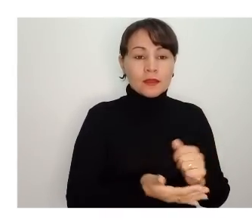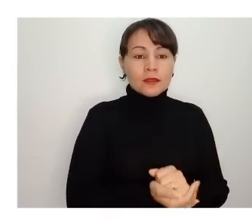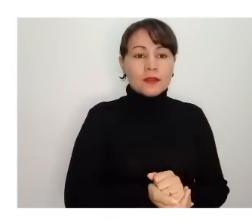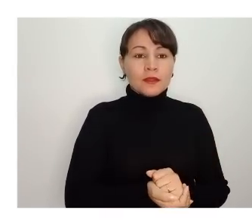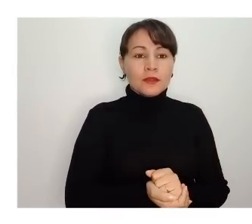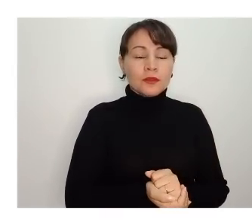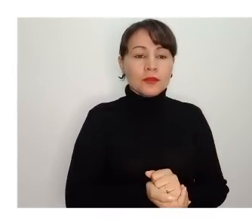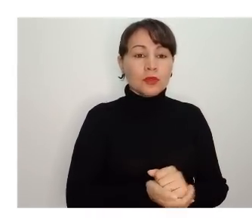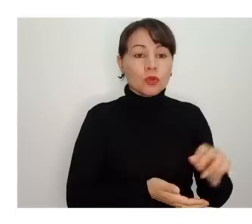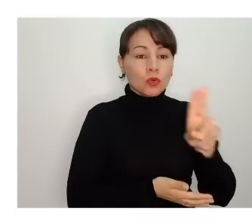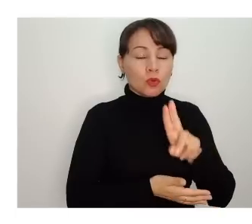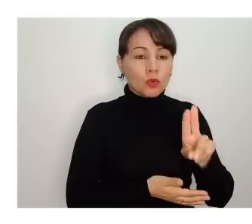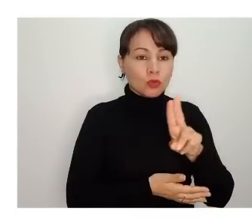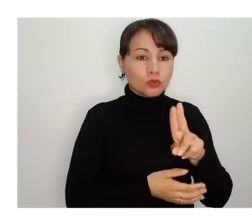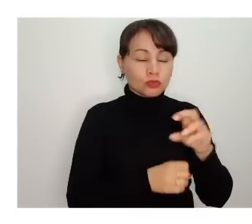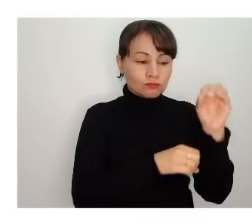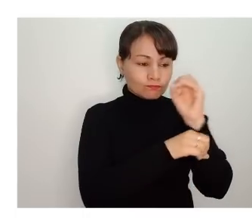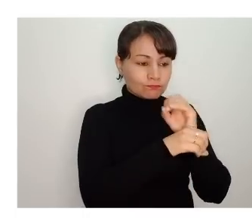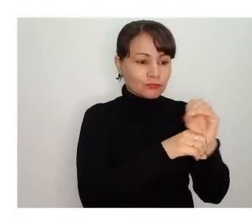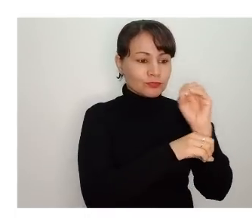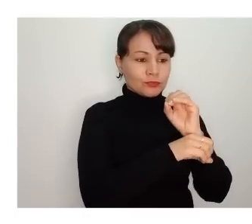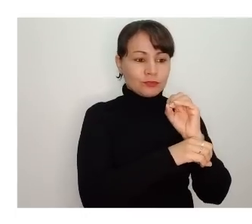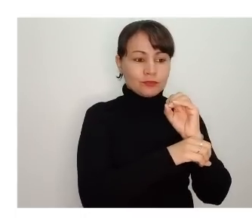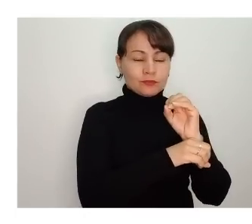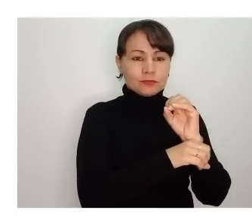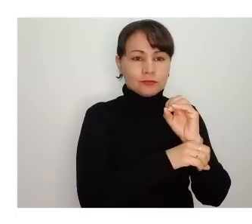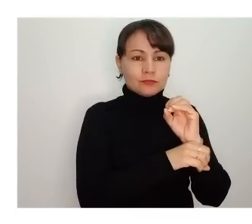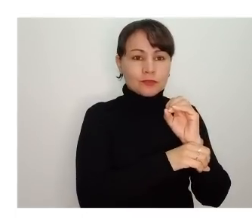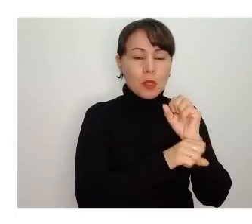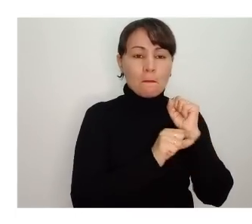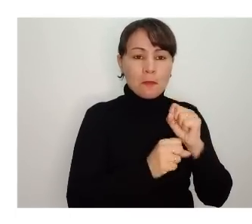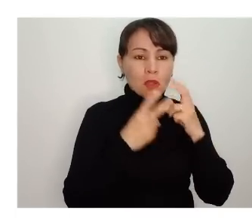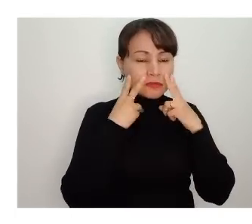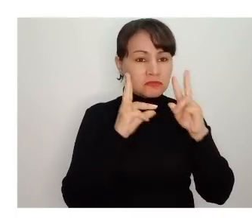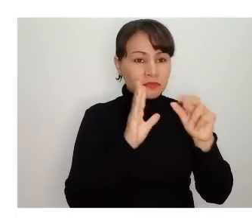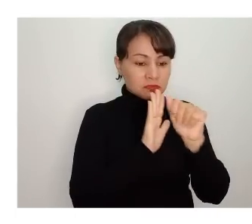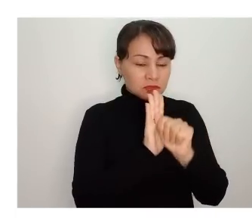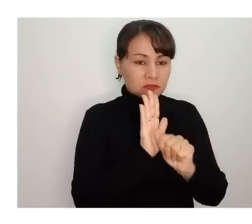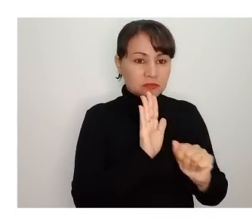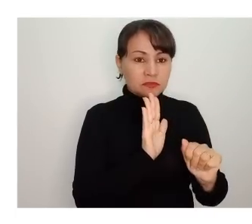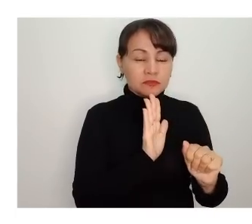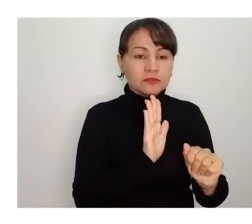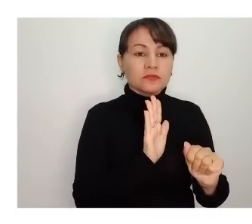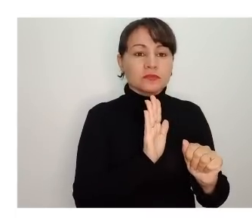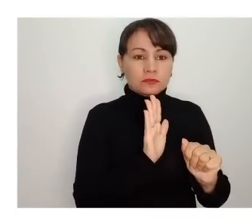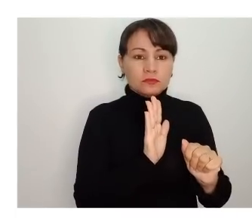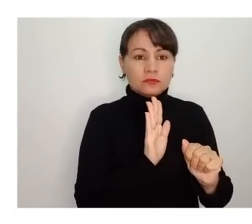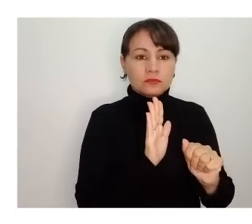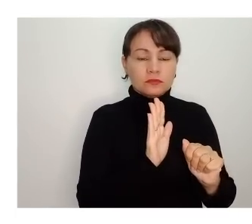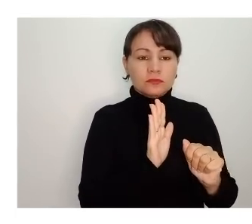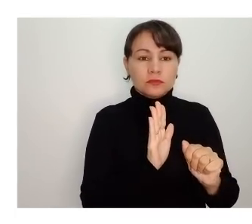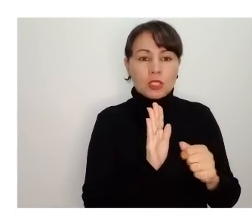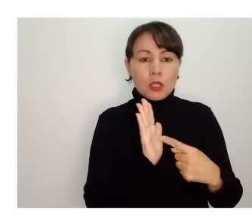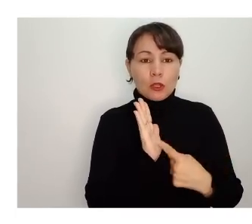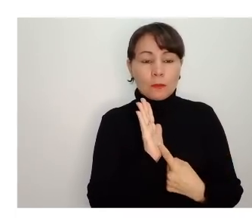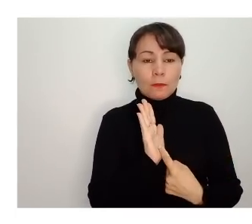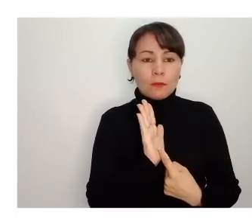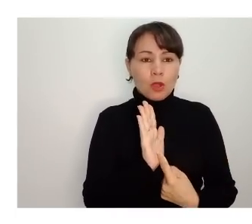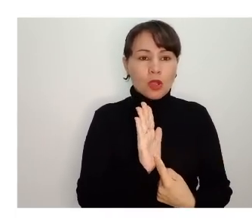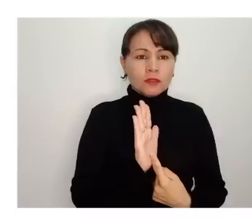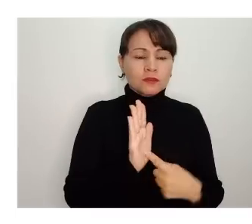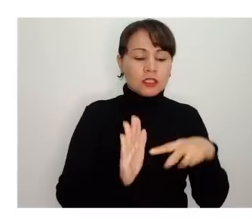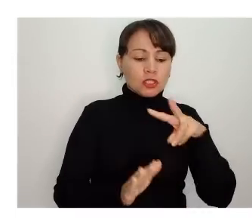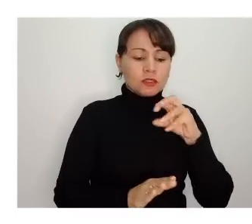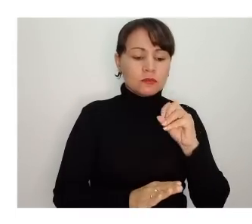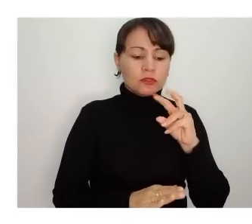é através do uso de mídias. Então, aqui a gente pode ver esse artigo aqui, ele